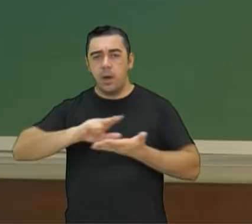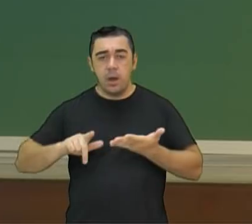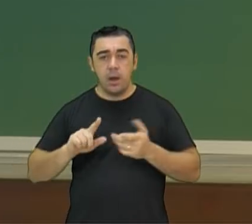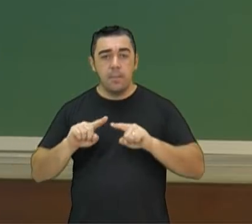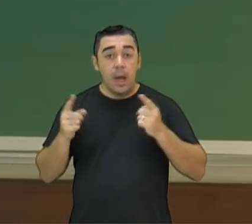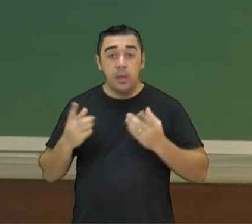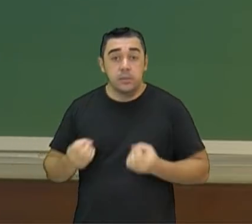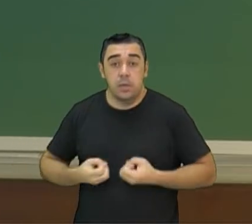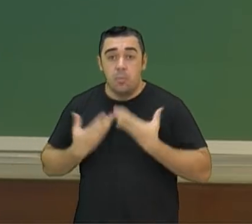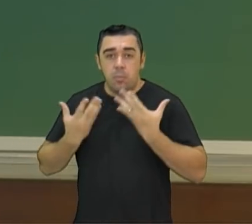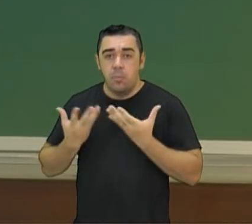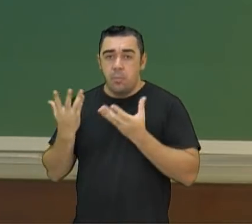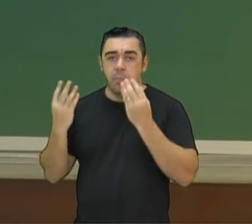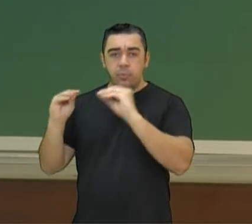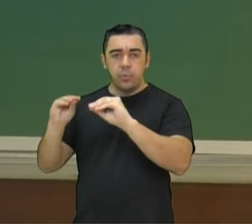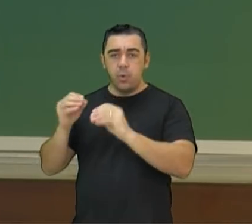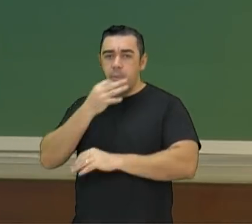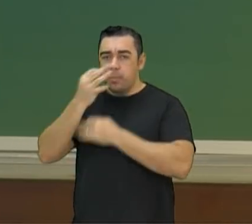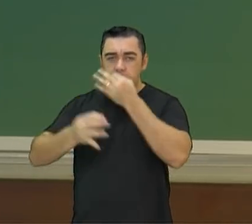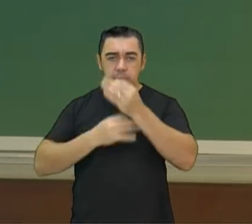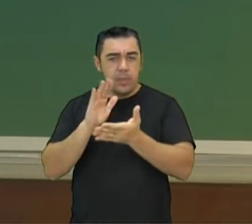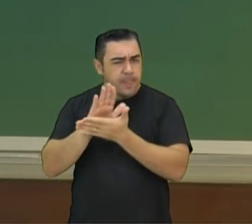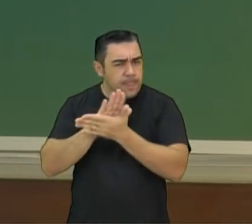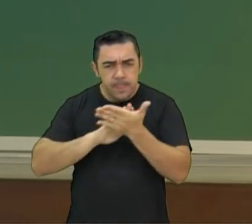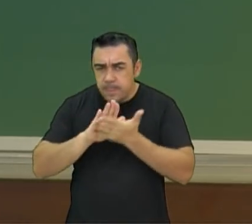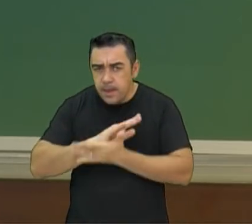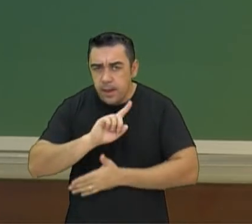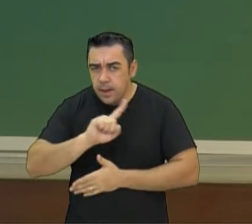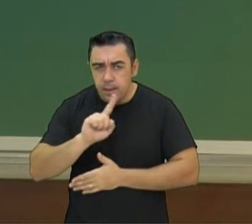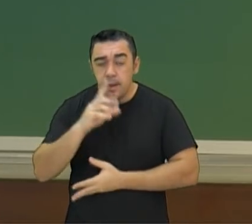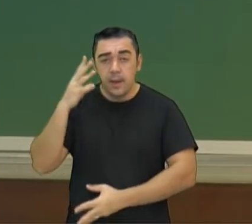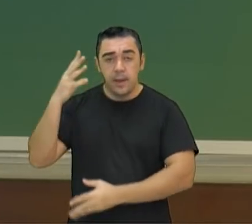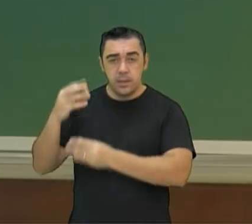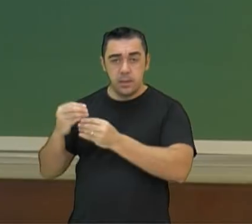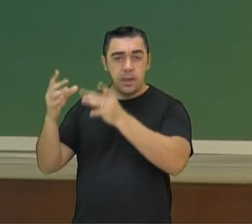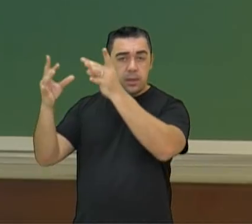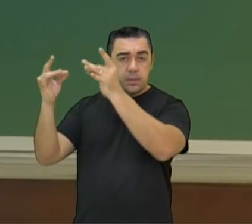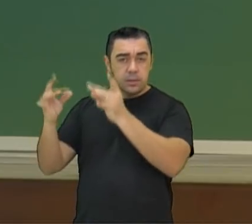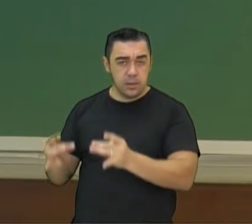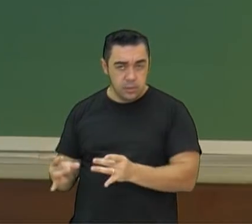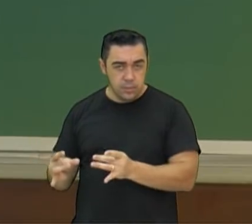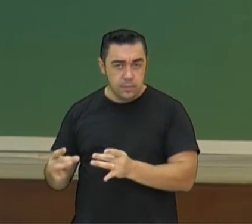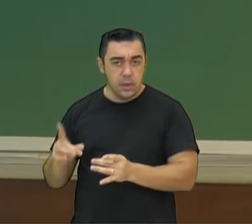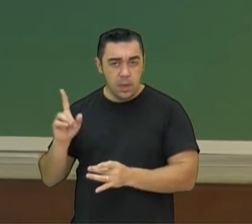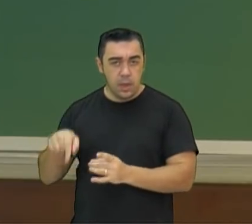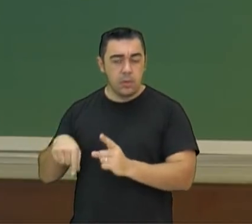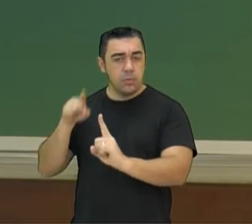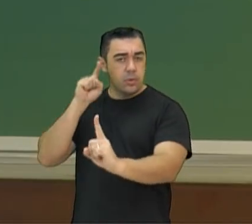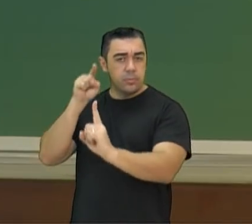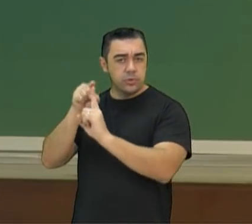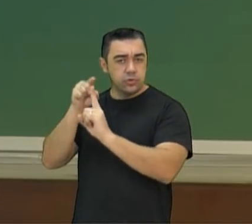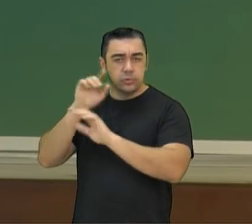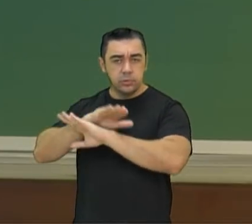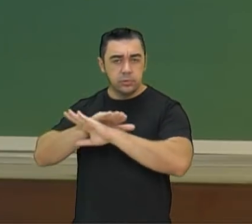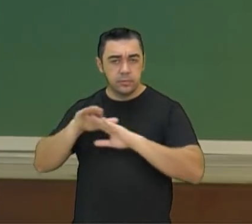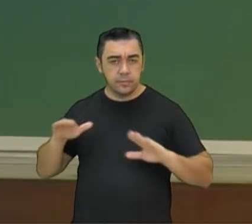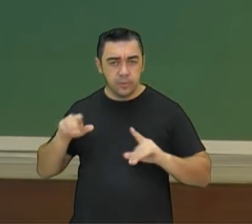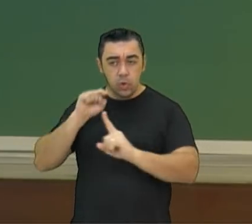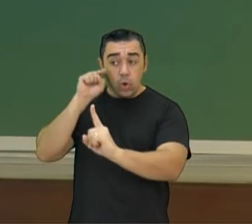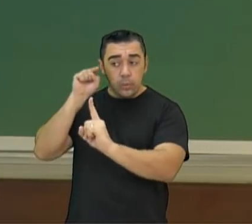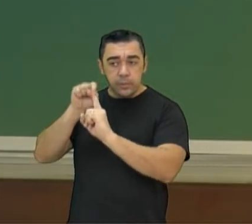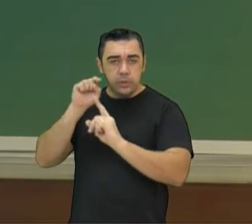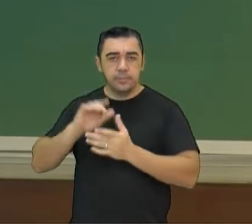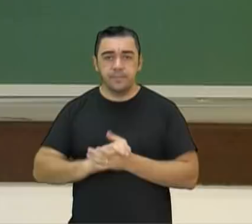sem colocar a opinião, o ponto de vista. Então, a resenha descritiva, ela é objetiva, ela traz a